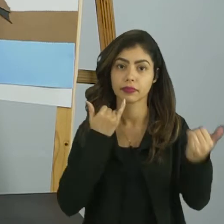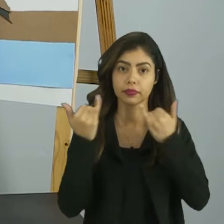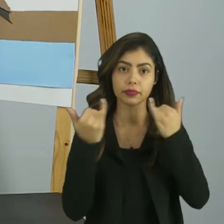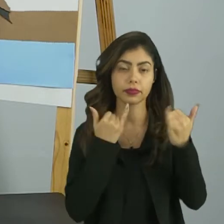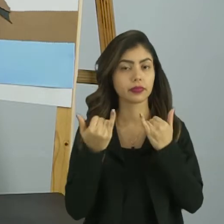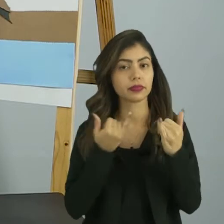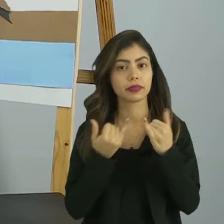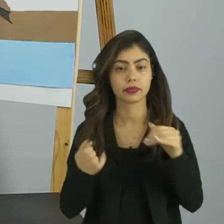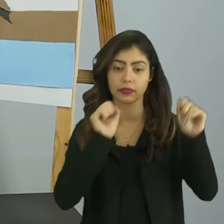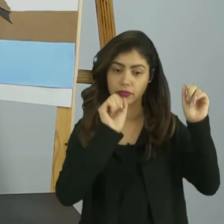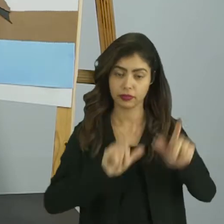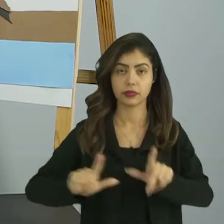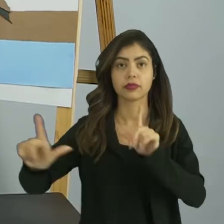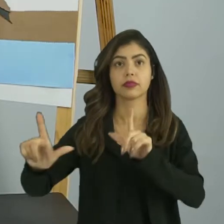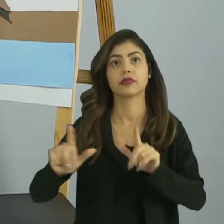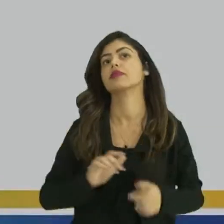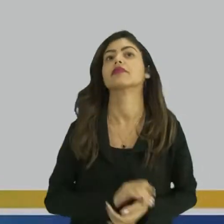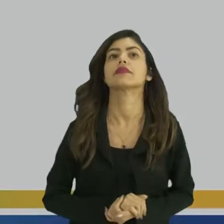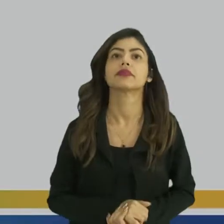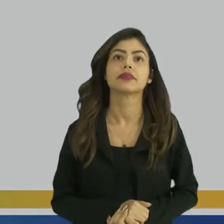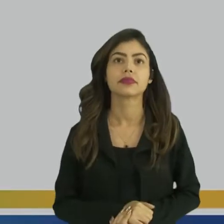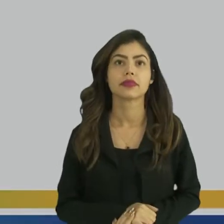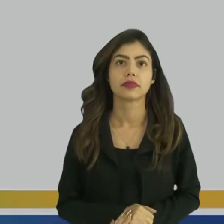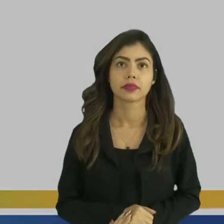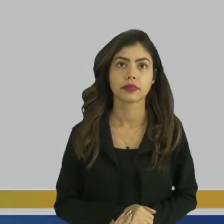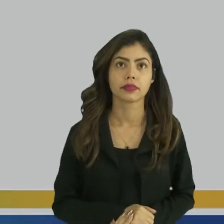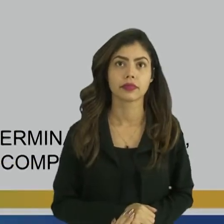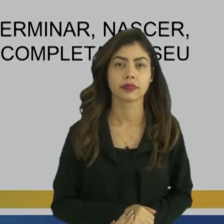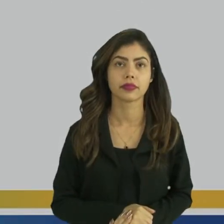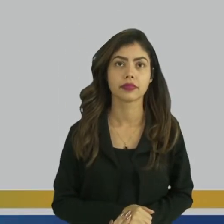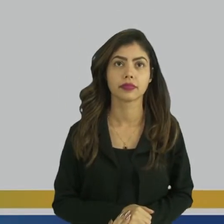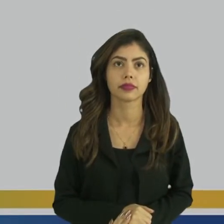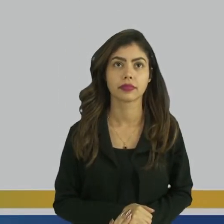informação no slide, acompanha aí na telinha.